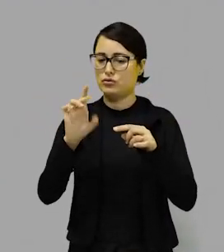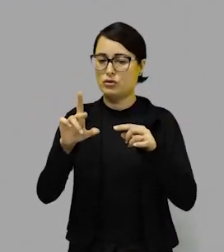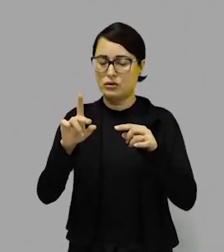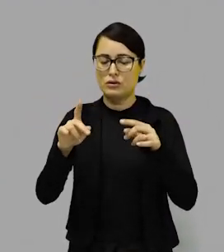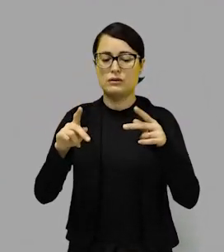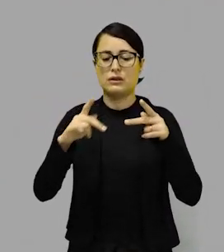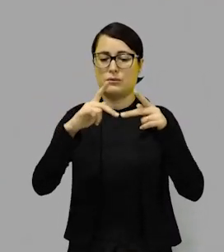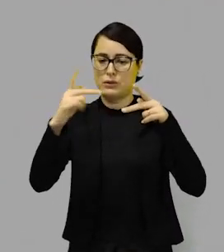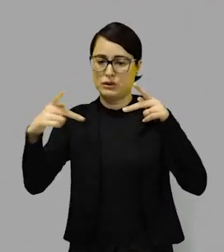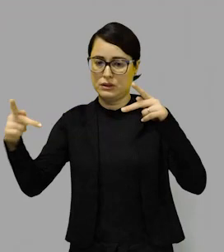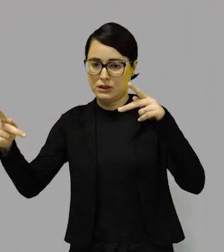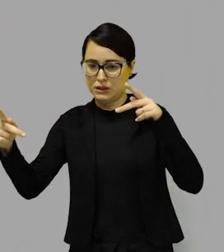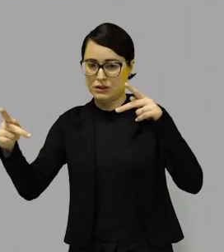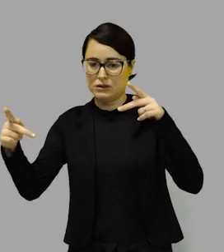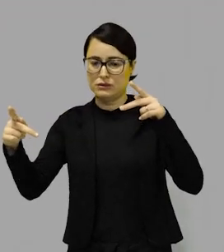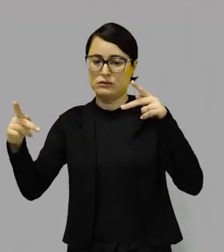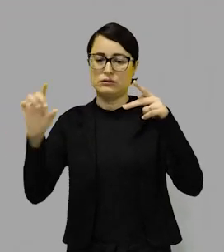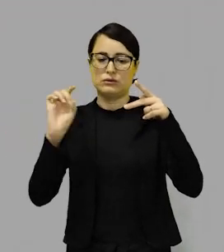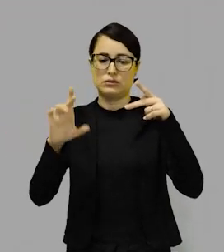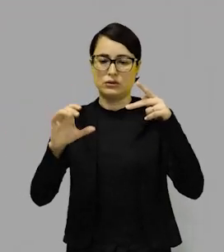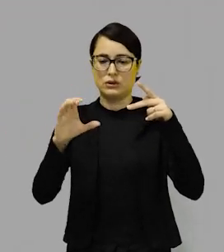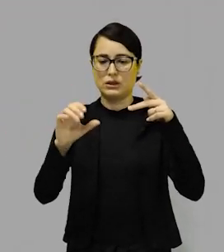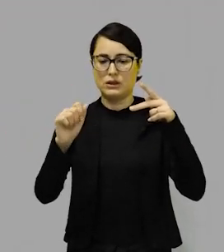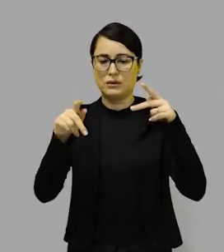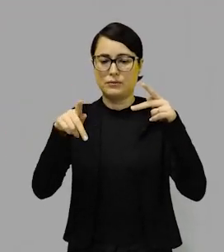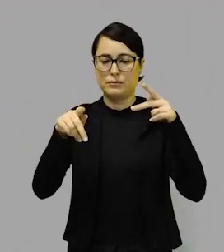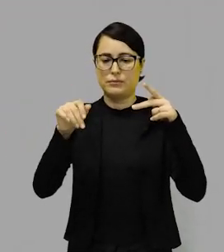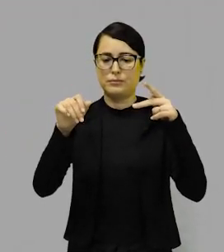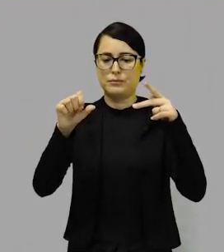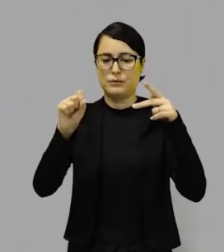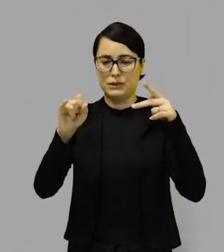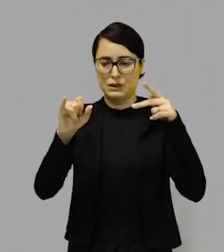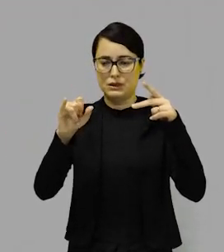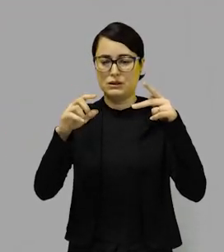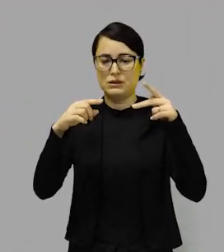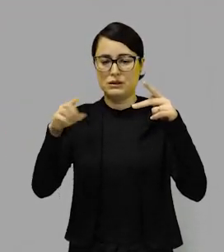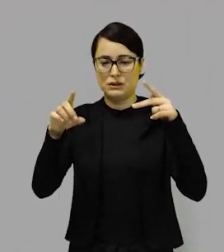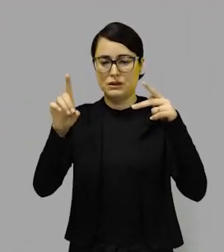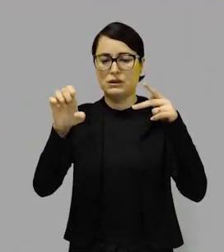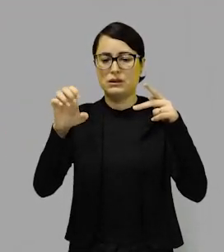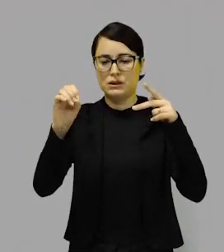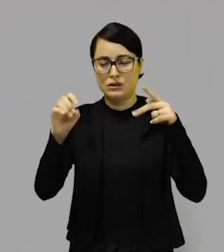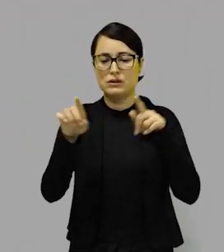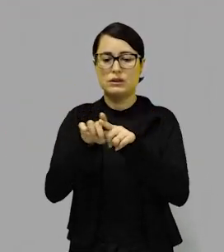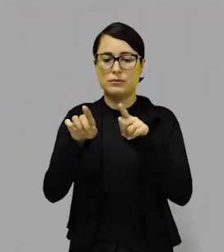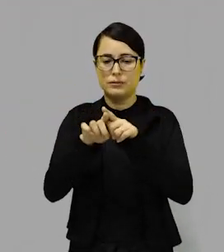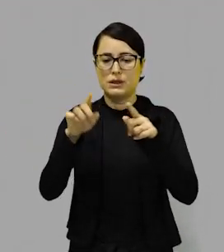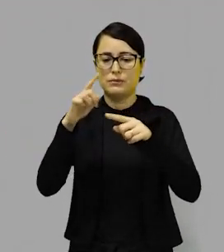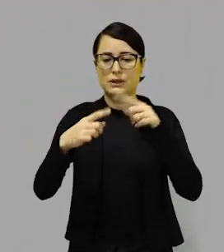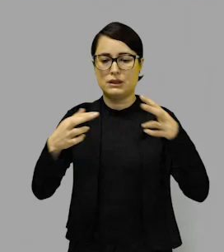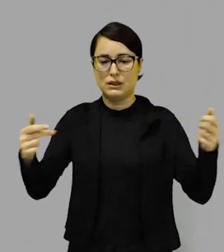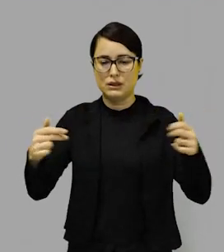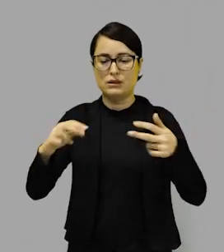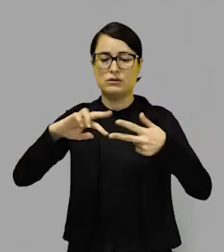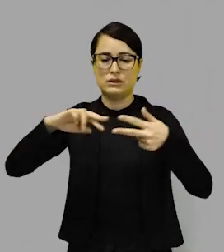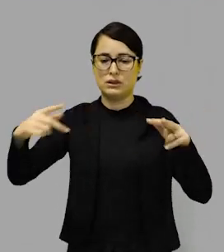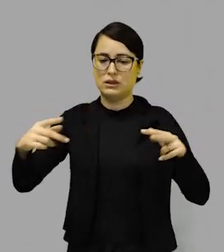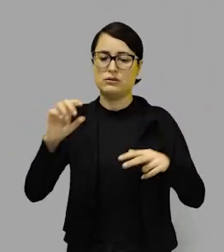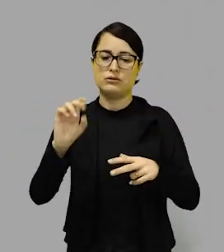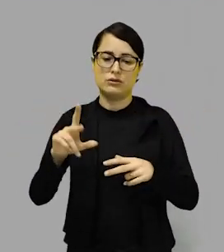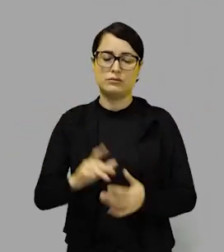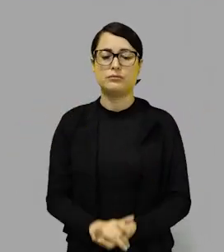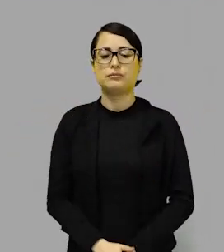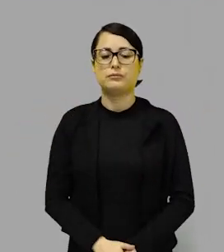núcleo, que vai formar o núcleo capsídeo juntamente com o material genético, ok? Então, forma o núcleo capsídeo.